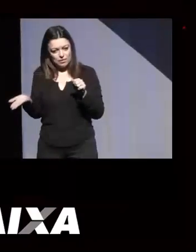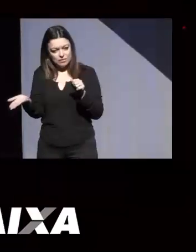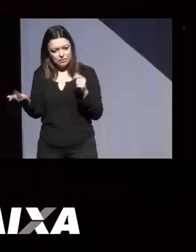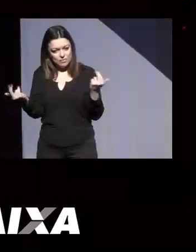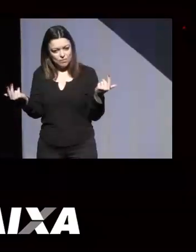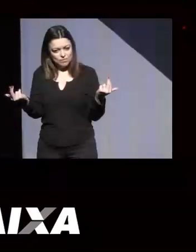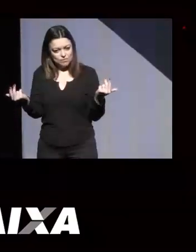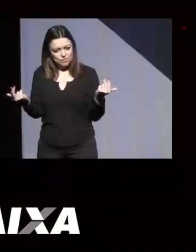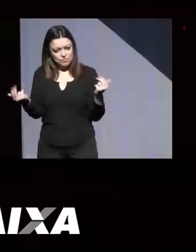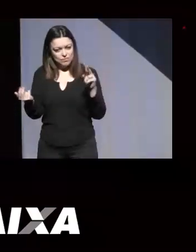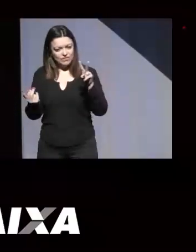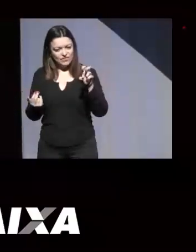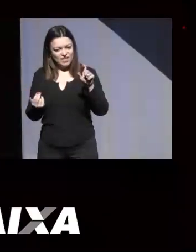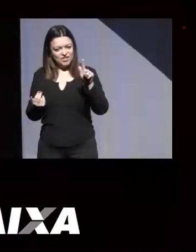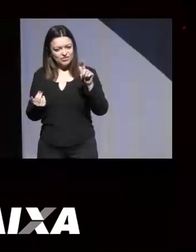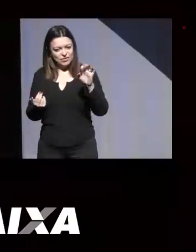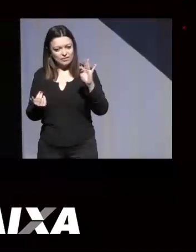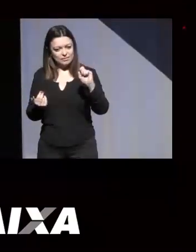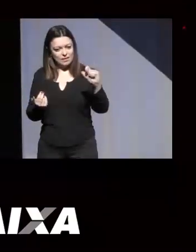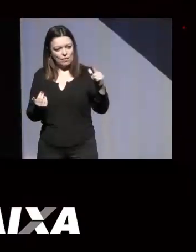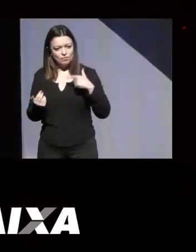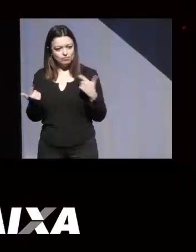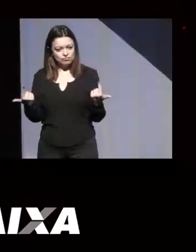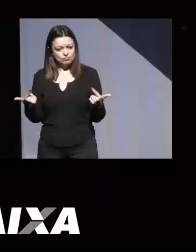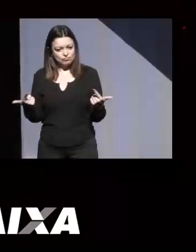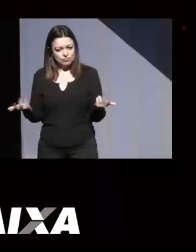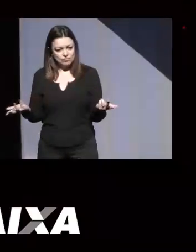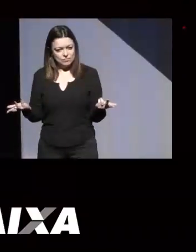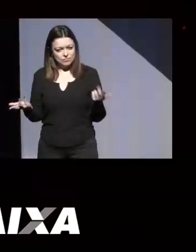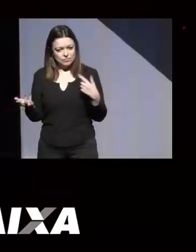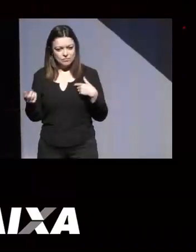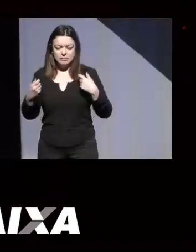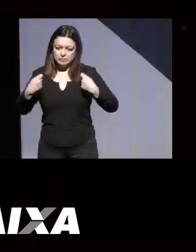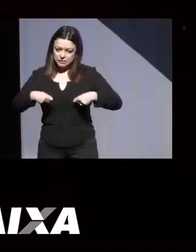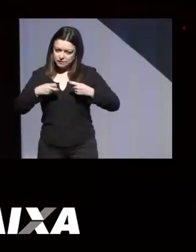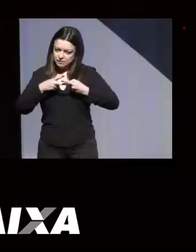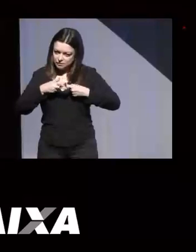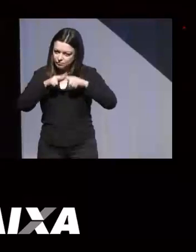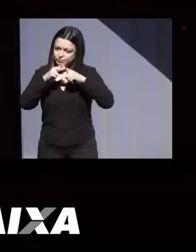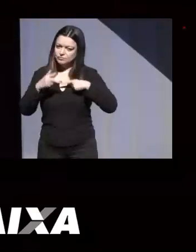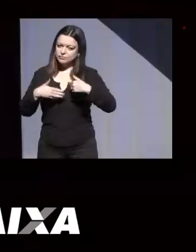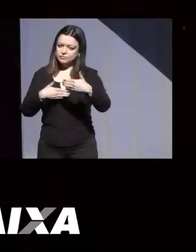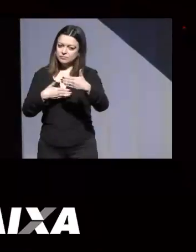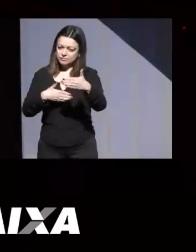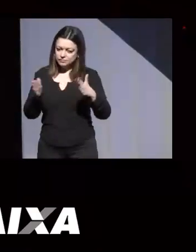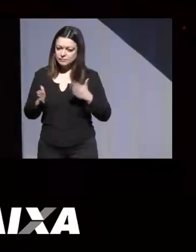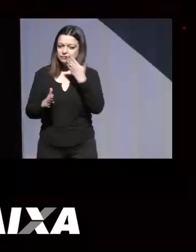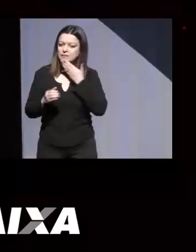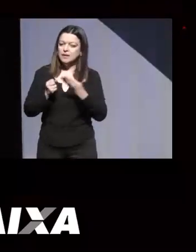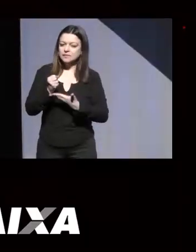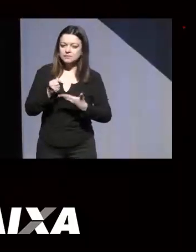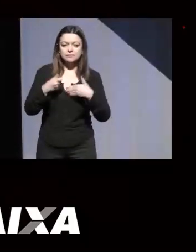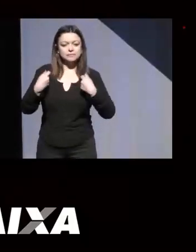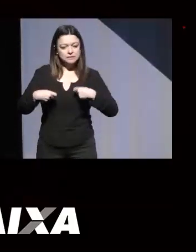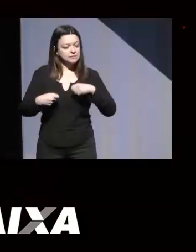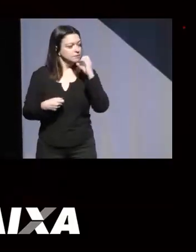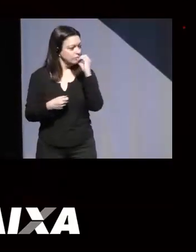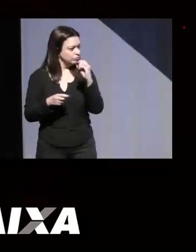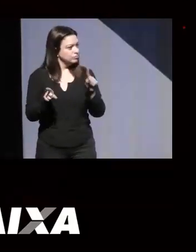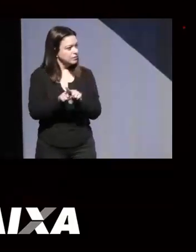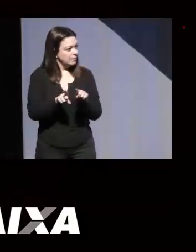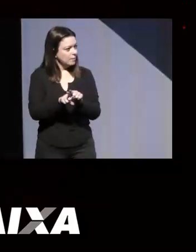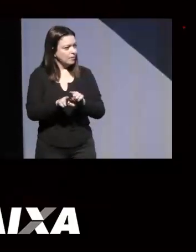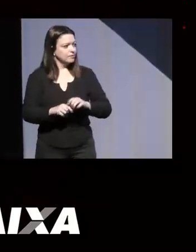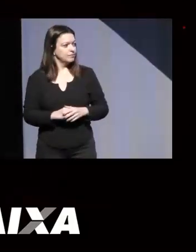precisamos de um ajuste nessa tabela da cesta básica. Por outro lado, deixa eu ver para onde eu estou.